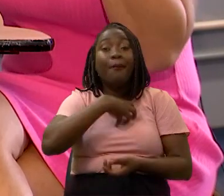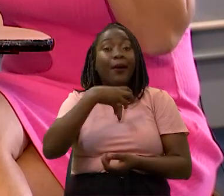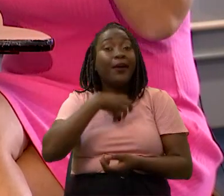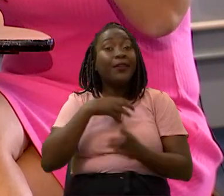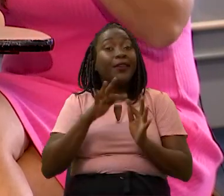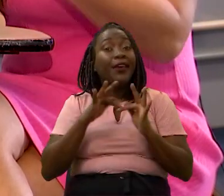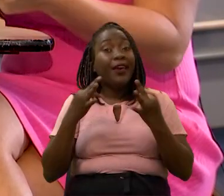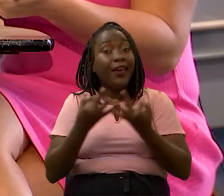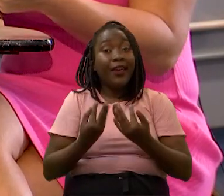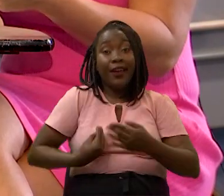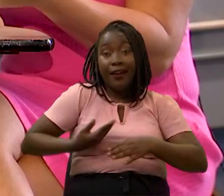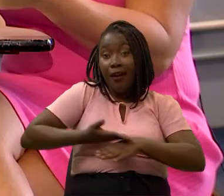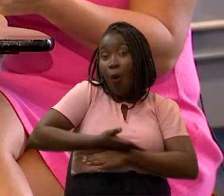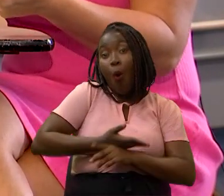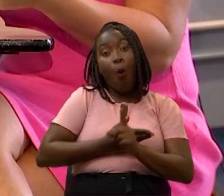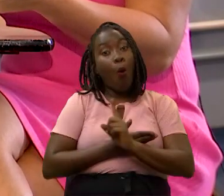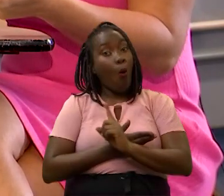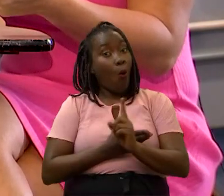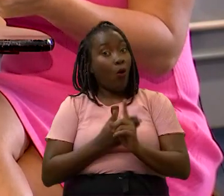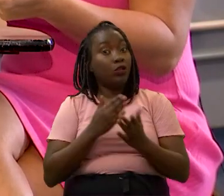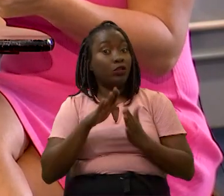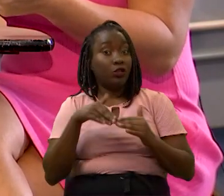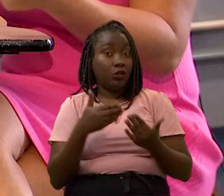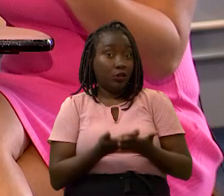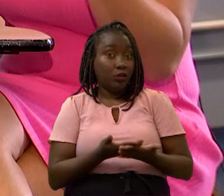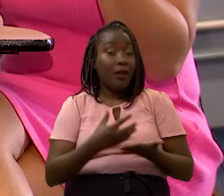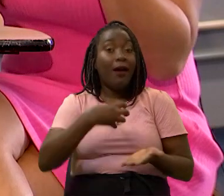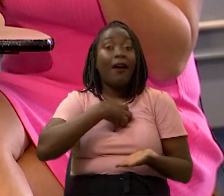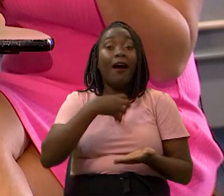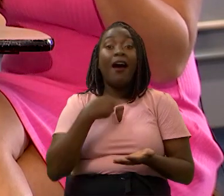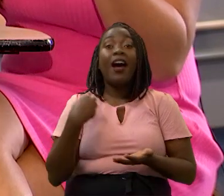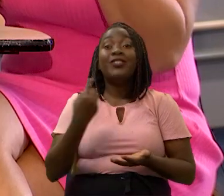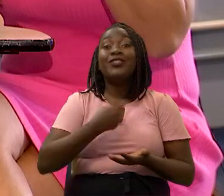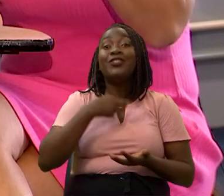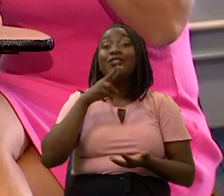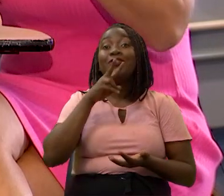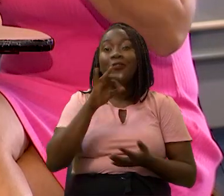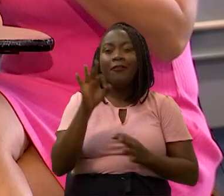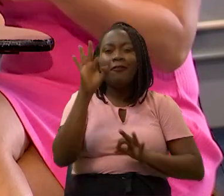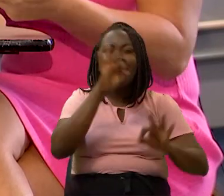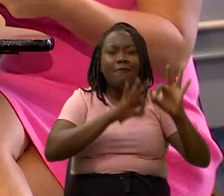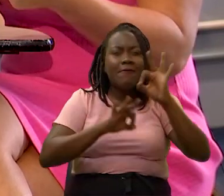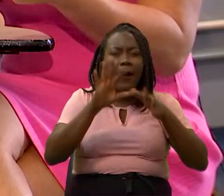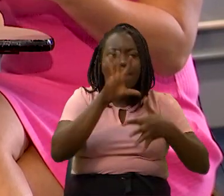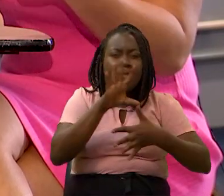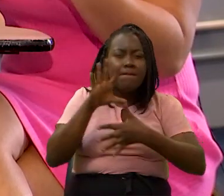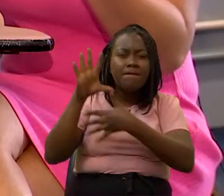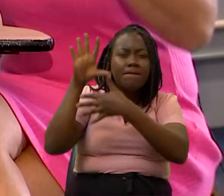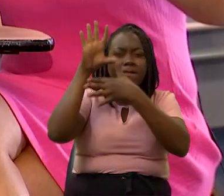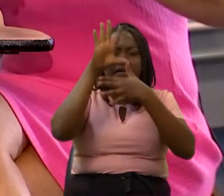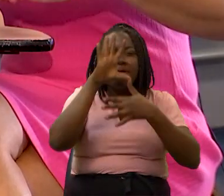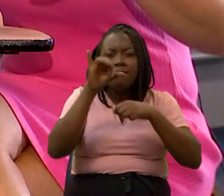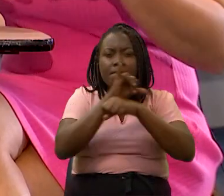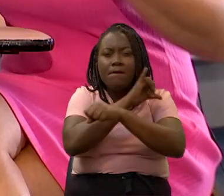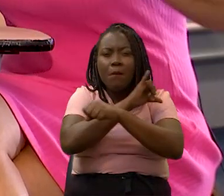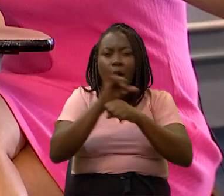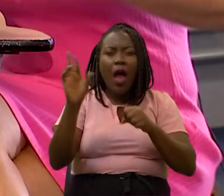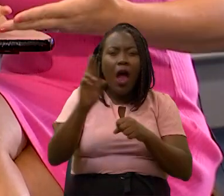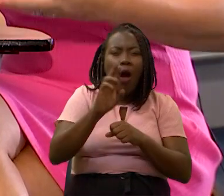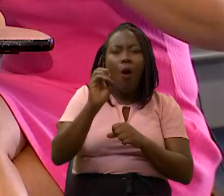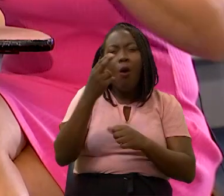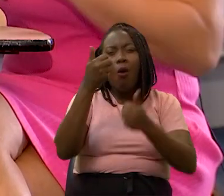avalia, a maneira como as famílias participam ou não da escola, a maneira como a gente vai traçar planos paralelos